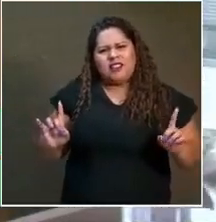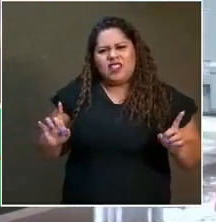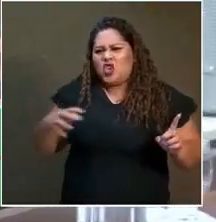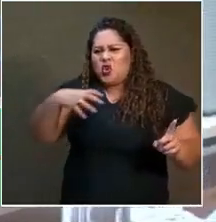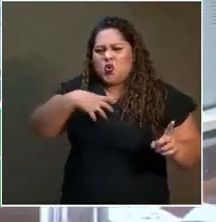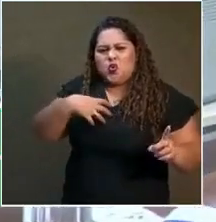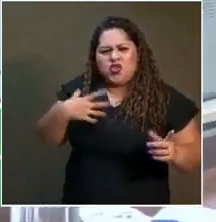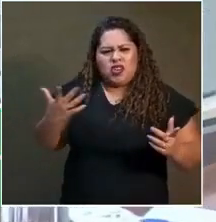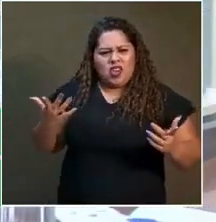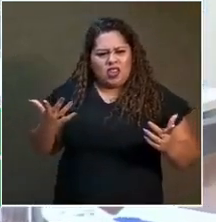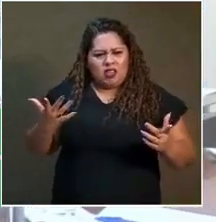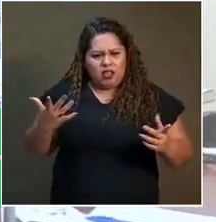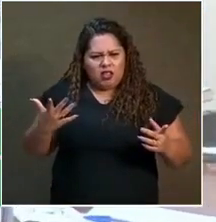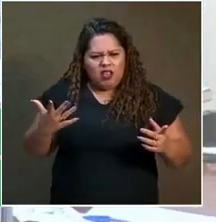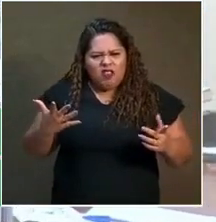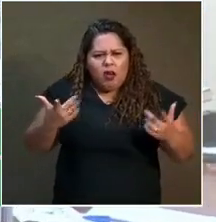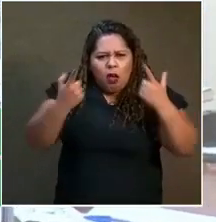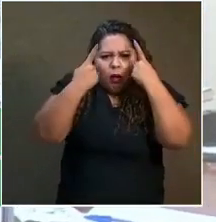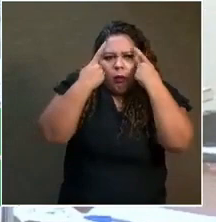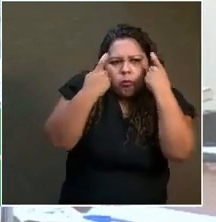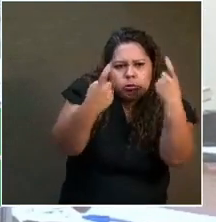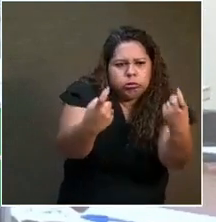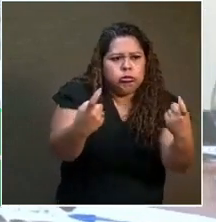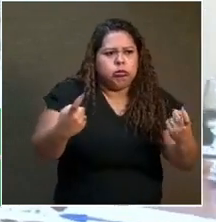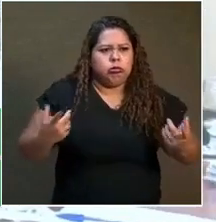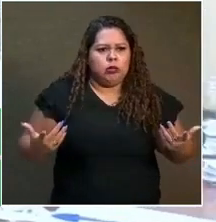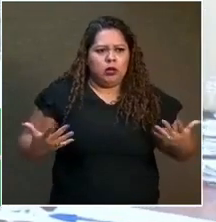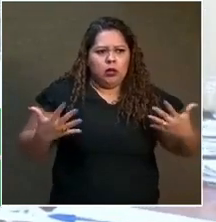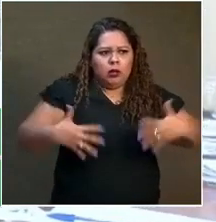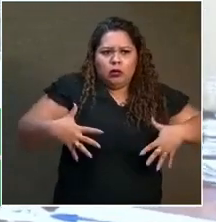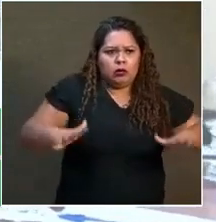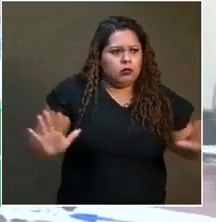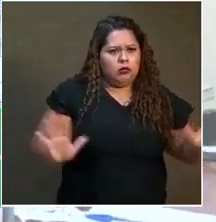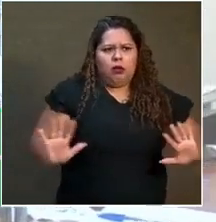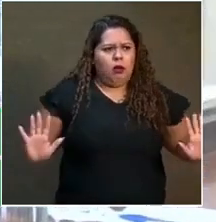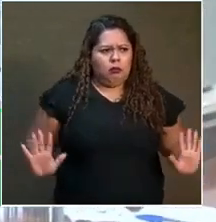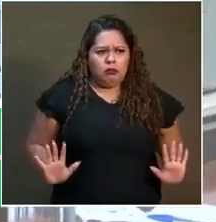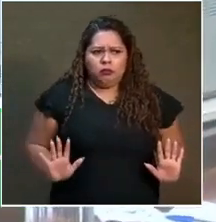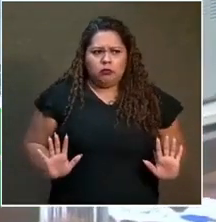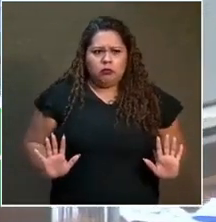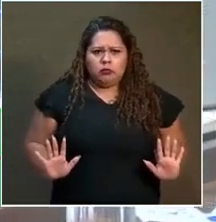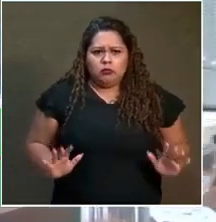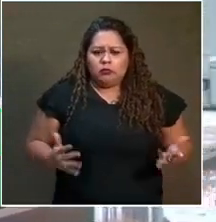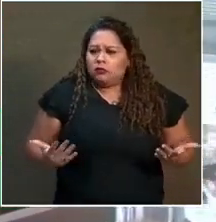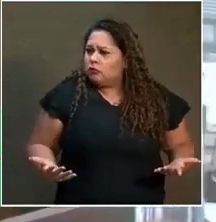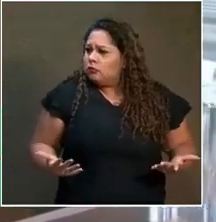que ele tirou a vida dela foi meio cruel? Não.